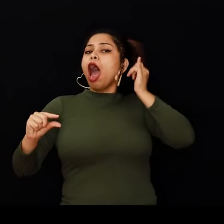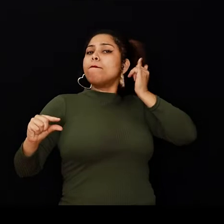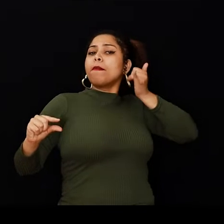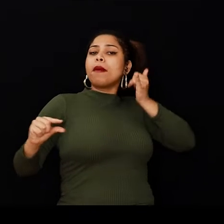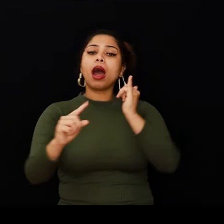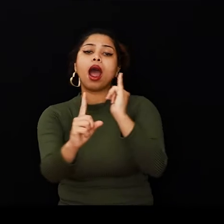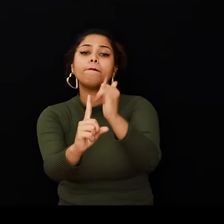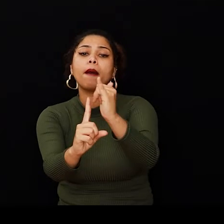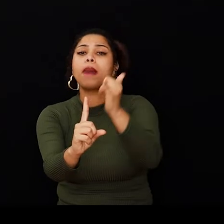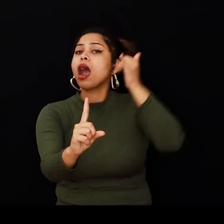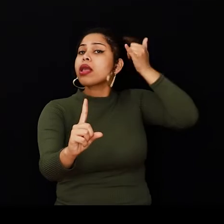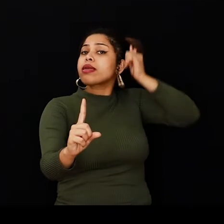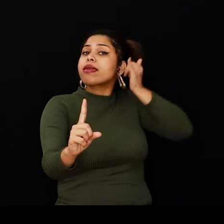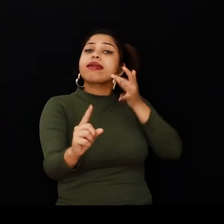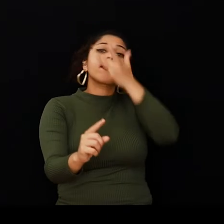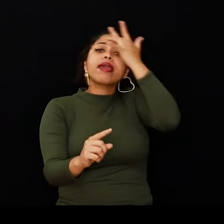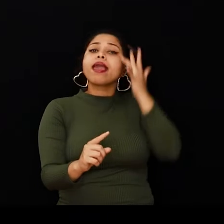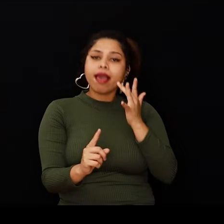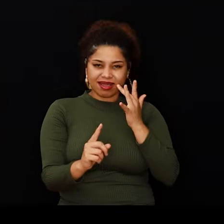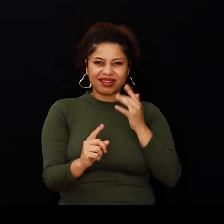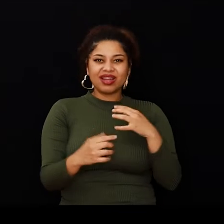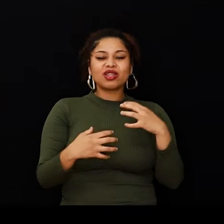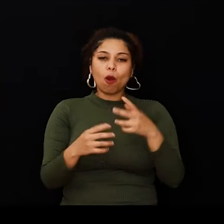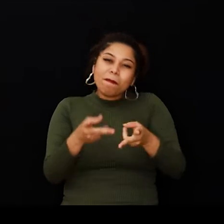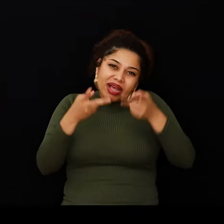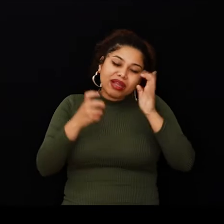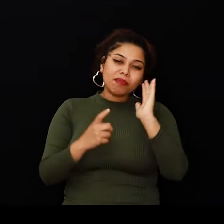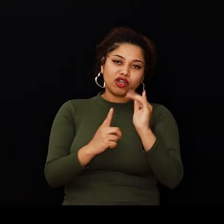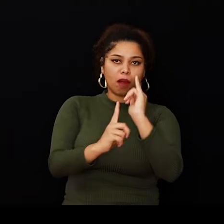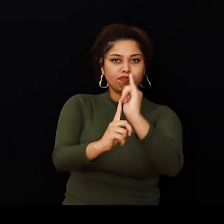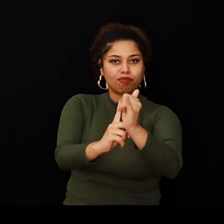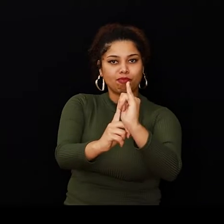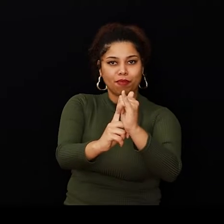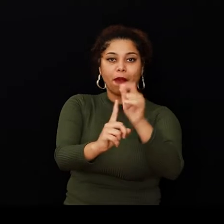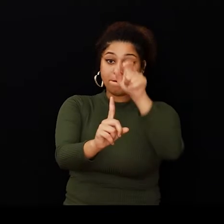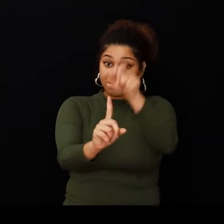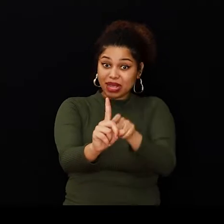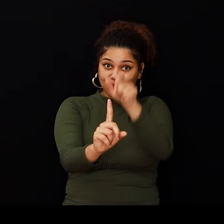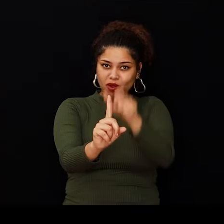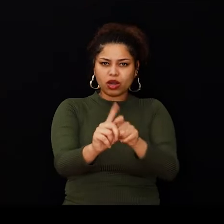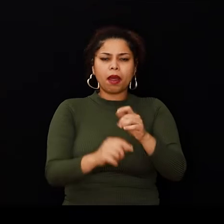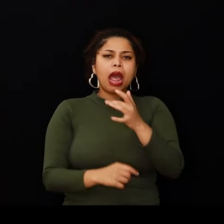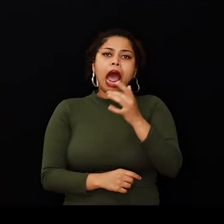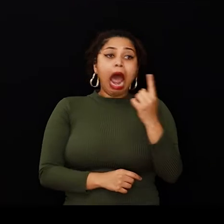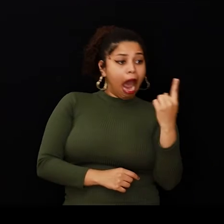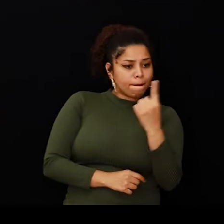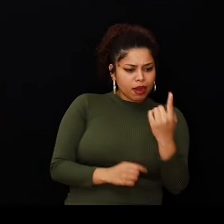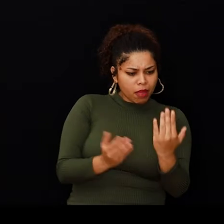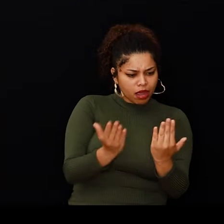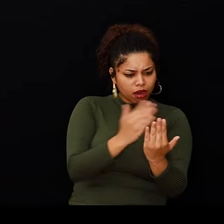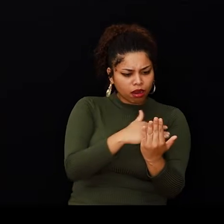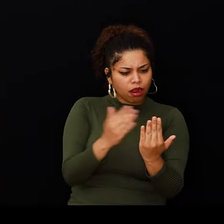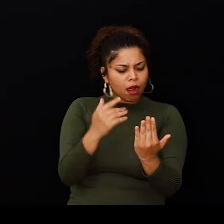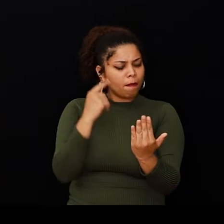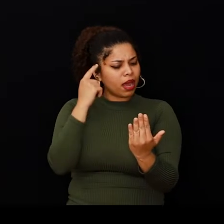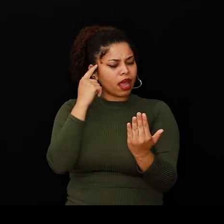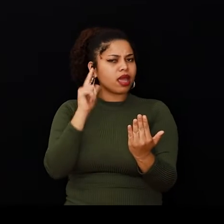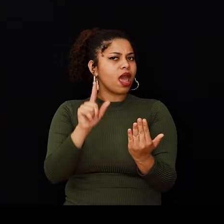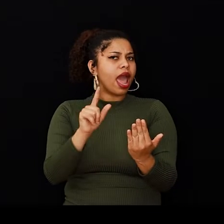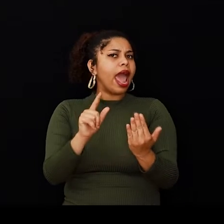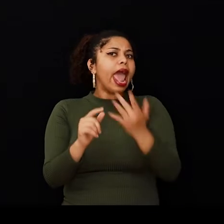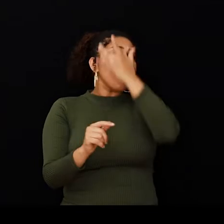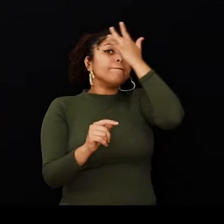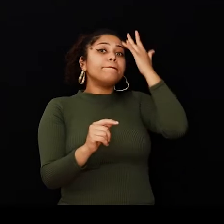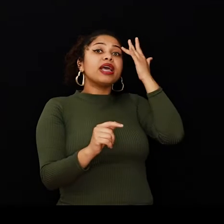você identifica que aquilo era o pensamento da personagem. Quem lê a primeira edição não sabe se é o narrador